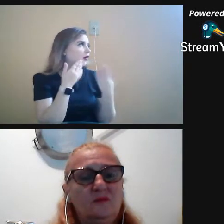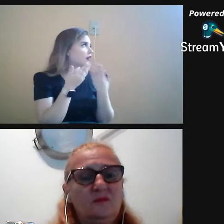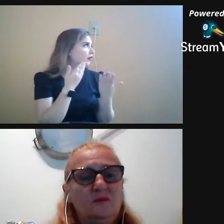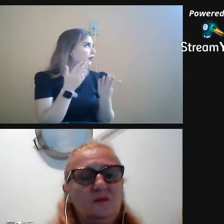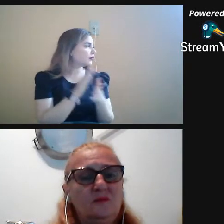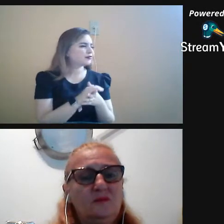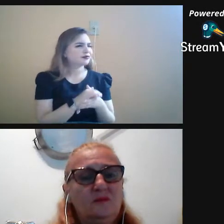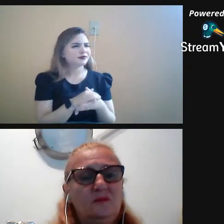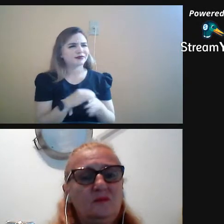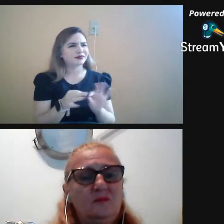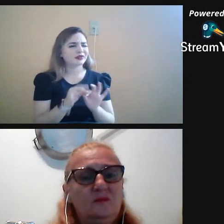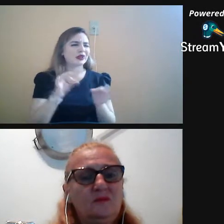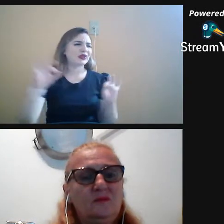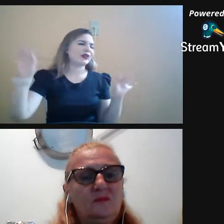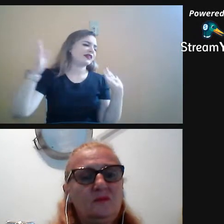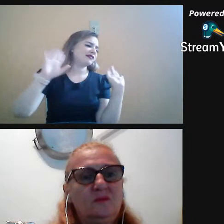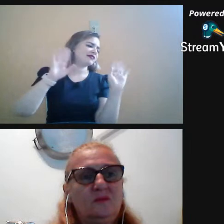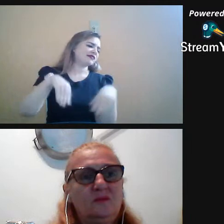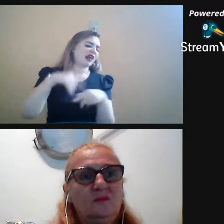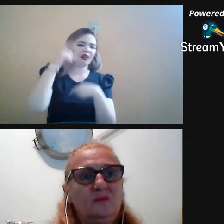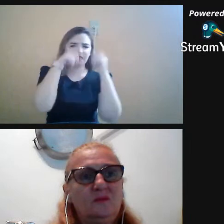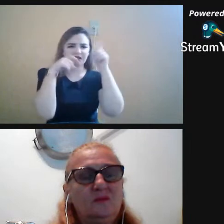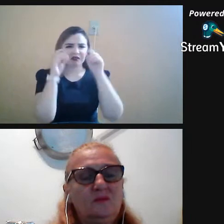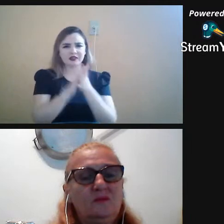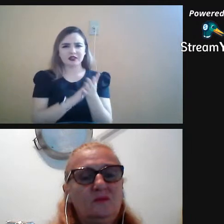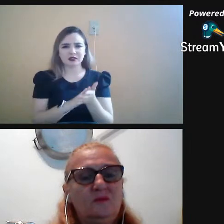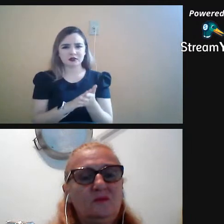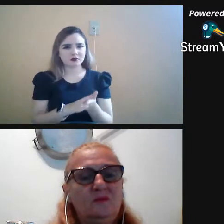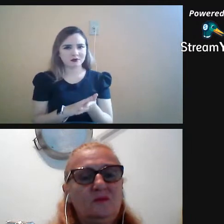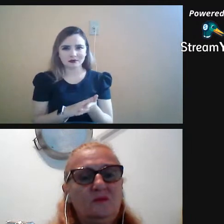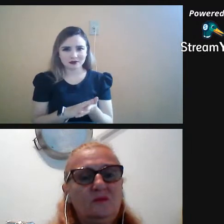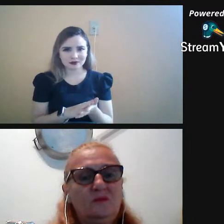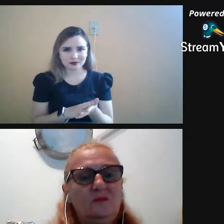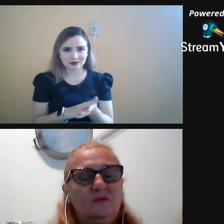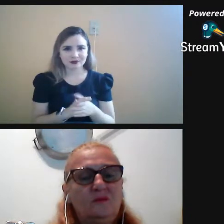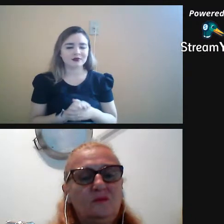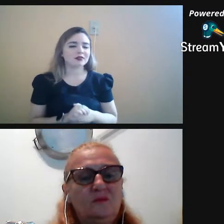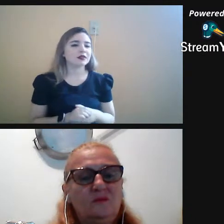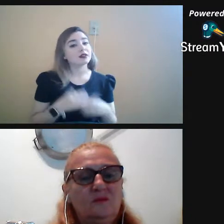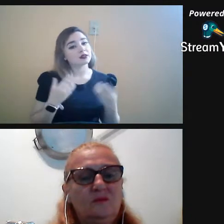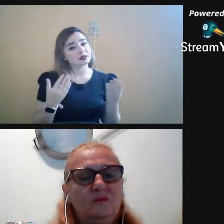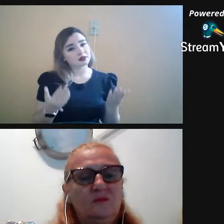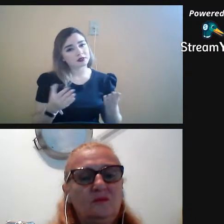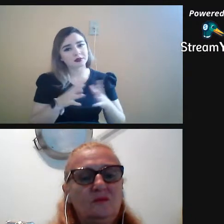que está tão longe de mim. Eu não estou preocupada com isso. Então,